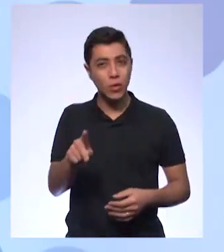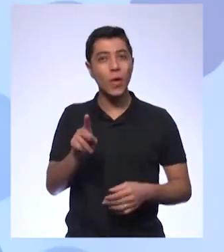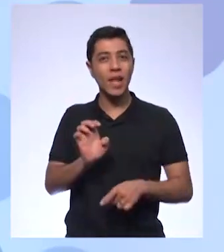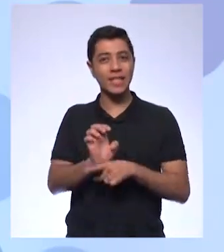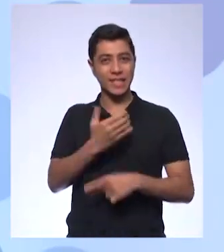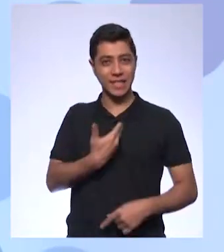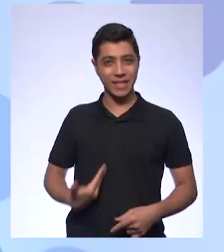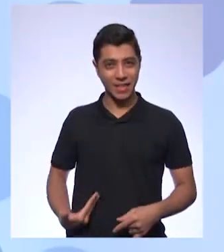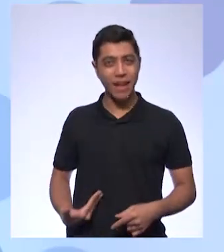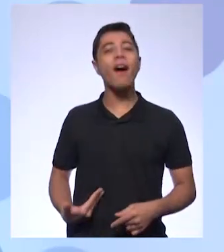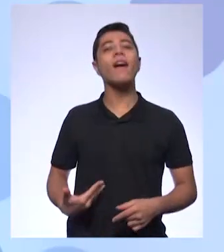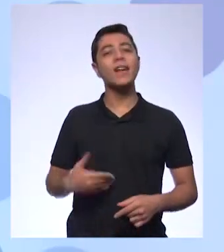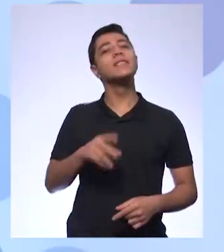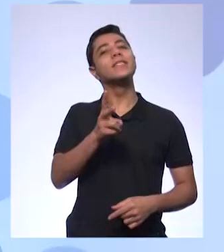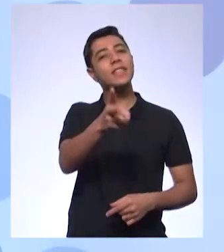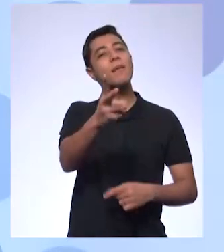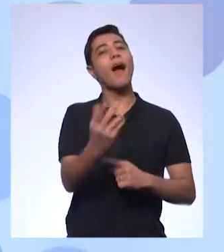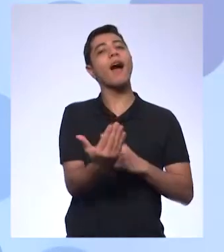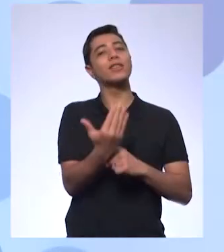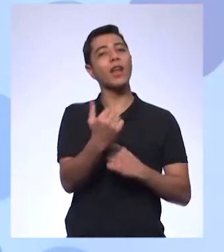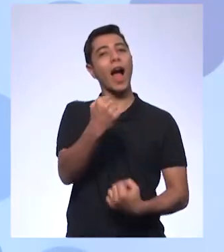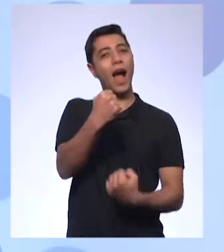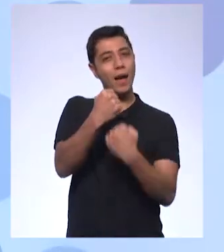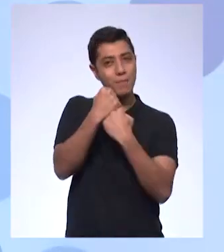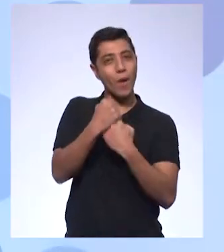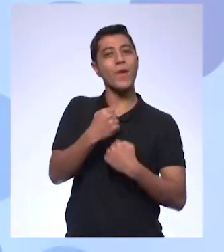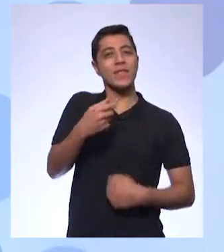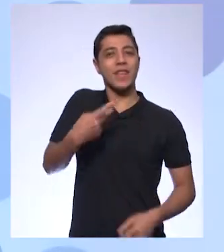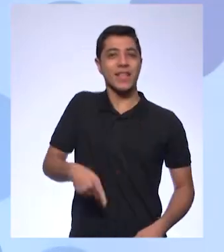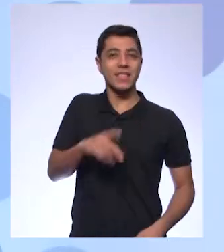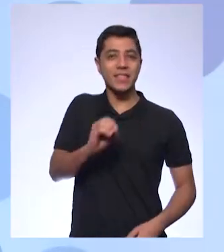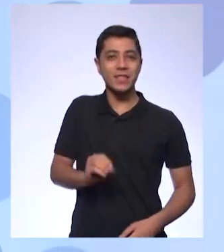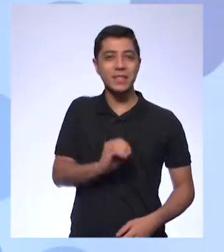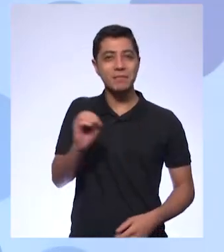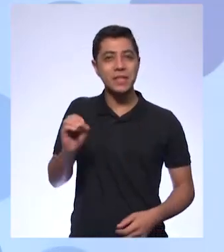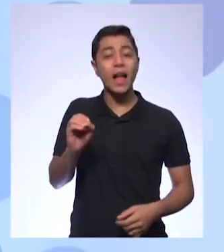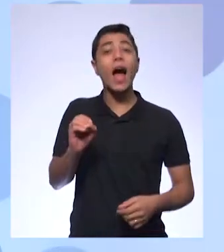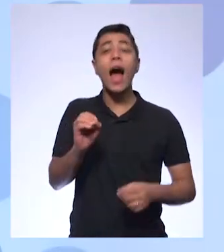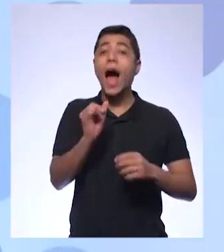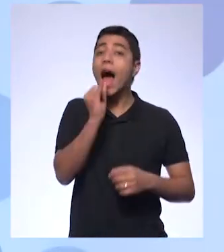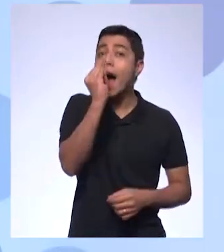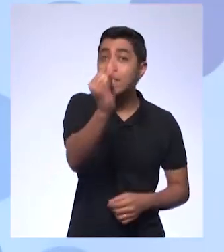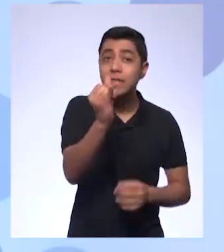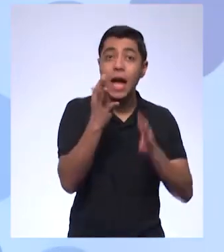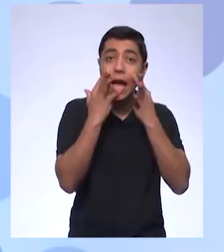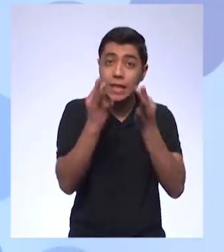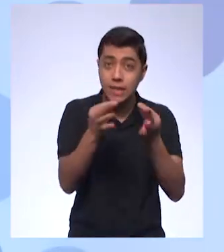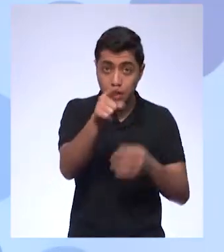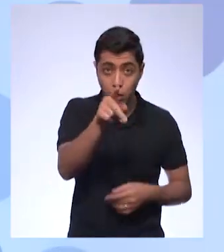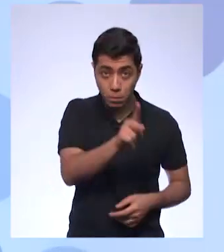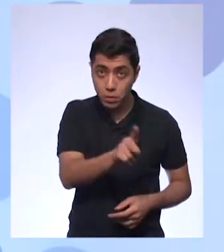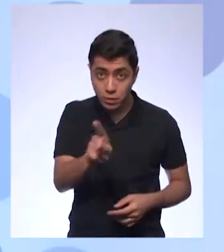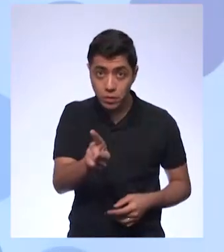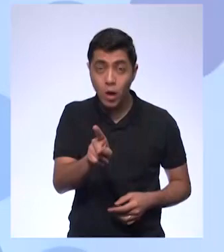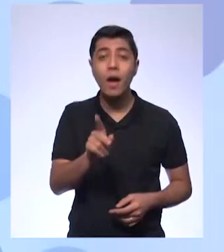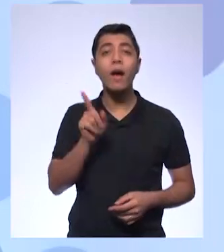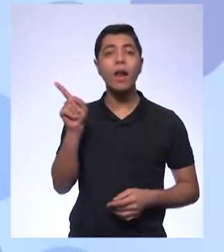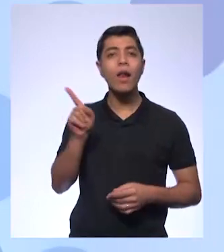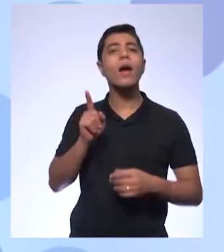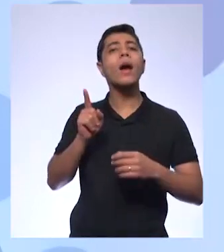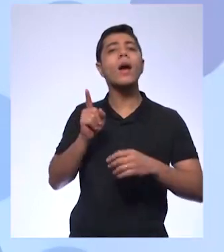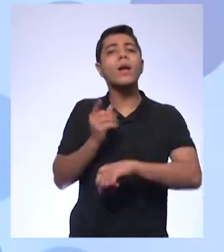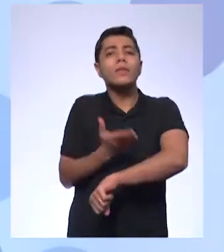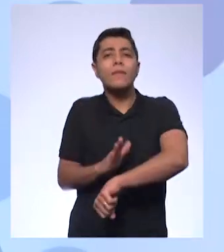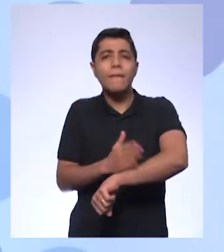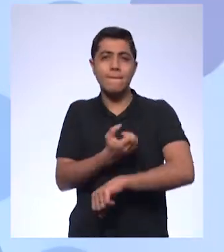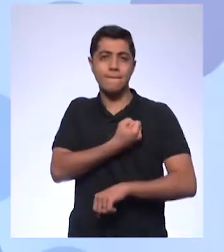nosso trabalho e contribuindo com o nosso trabalho no Centro de Mídias, que esta habilidade também será trabalhada na aula